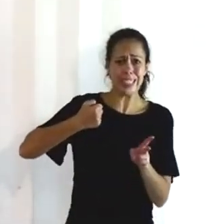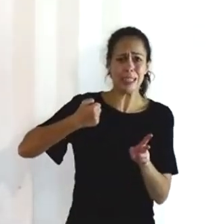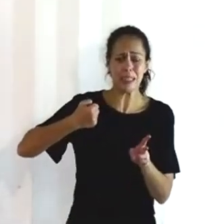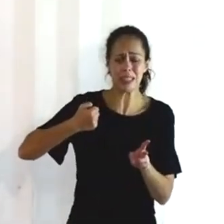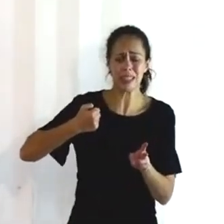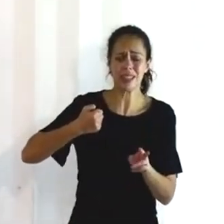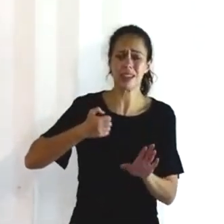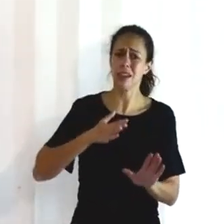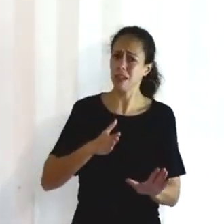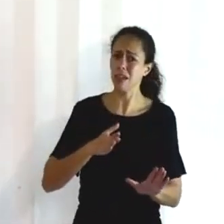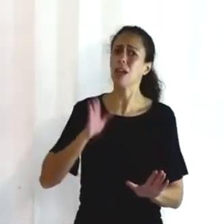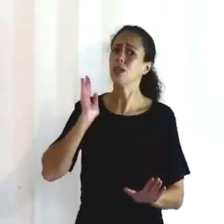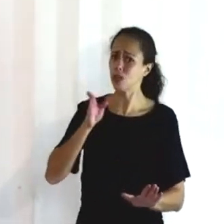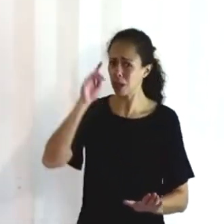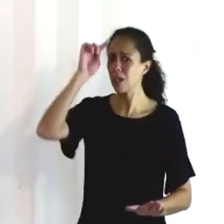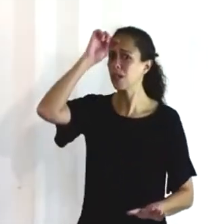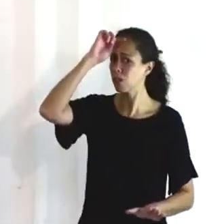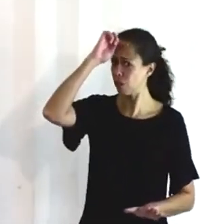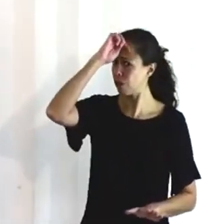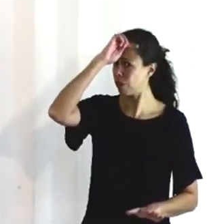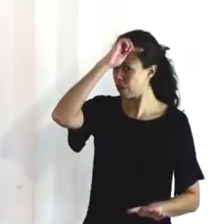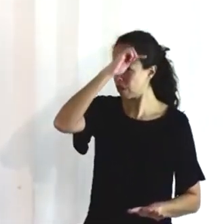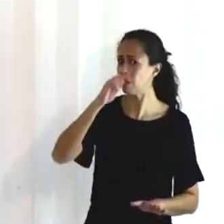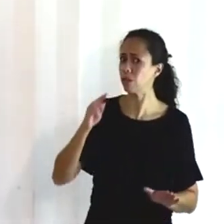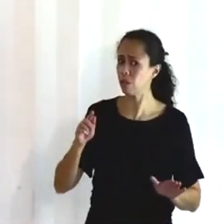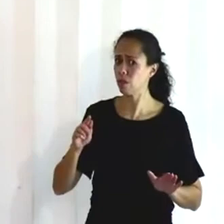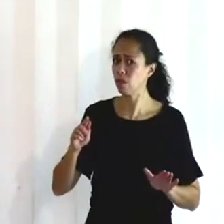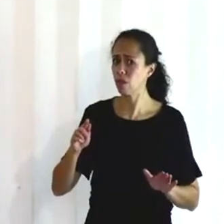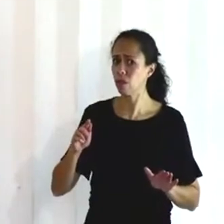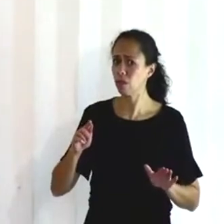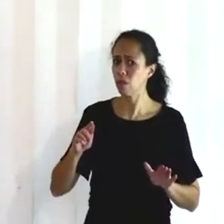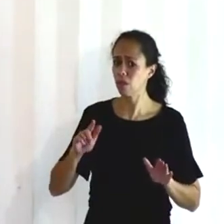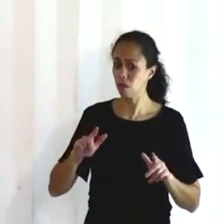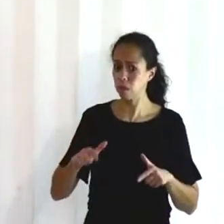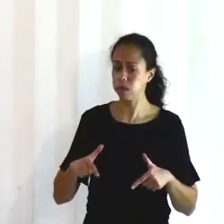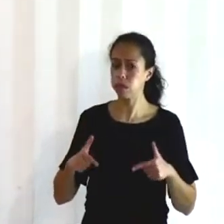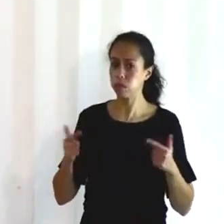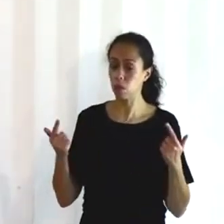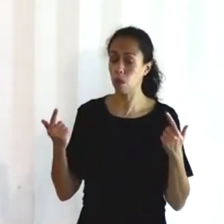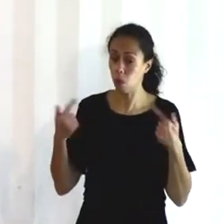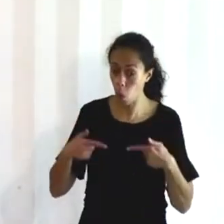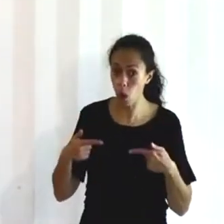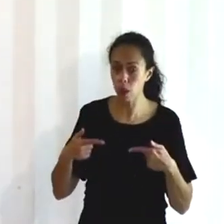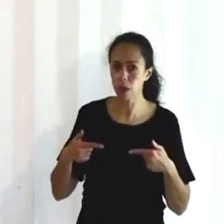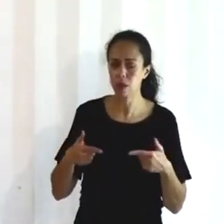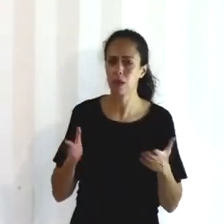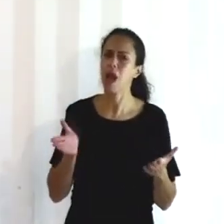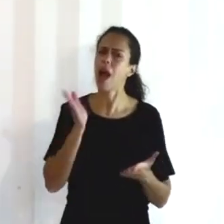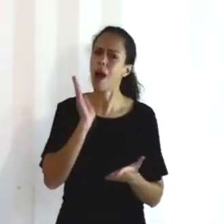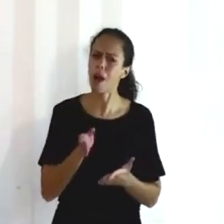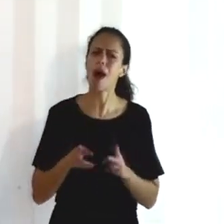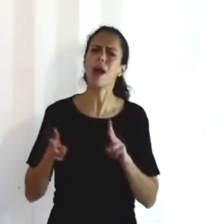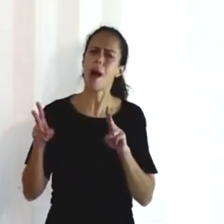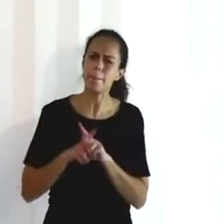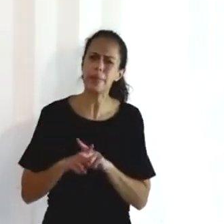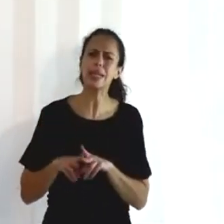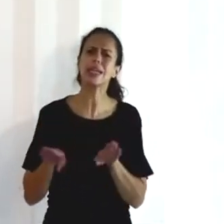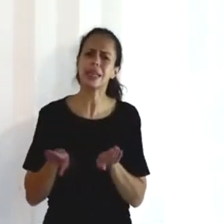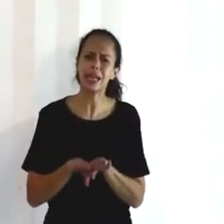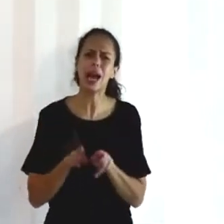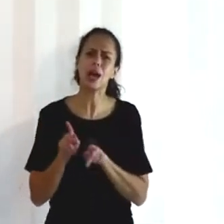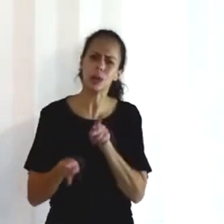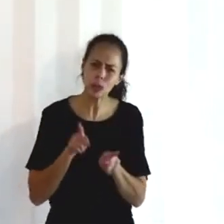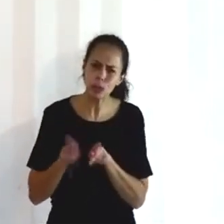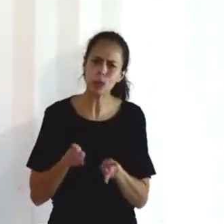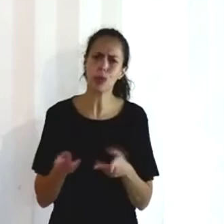coisa para fazer contra os inimigos da cruz de Cristo, que não deveríamos eleger os nossos irmãos para julgá-los nos seus